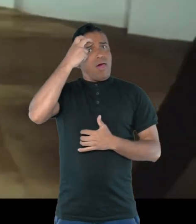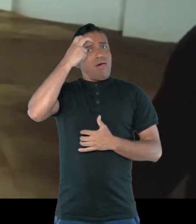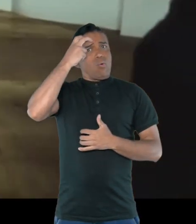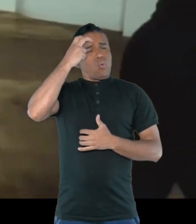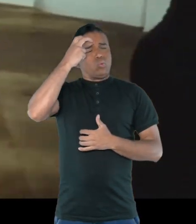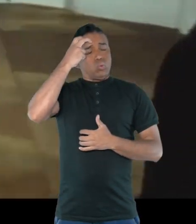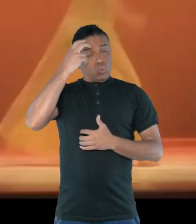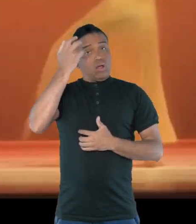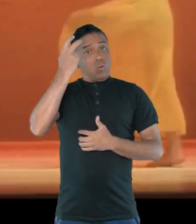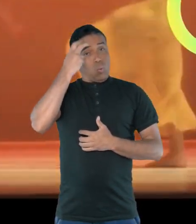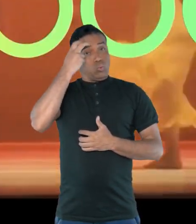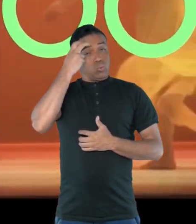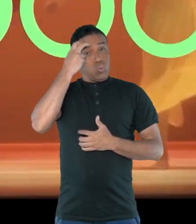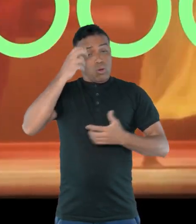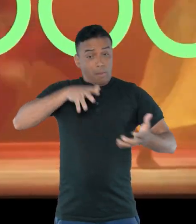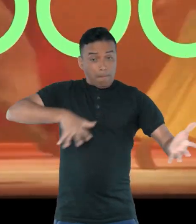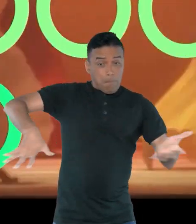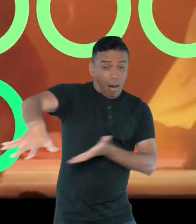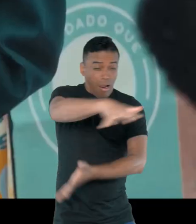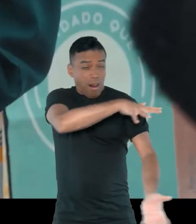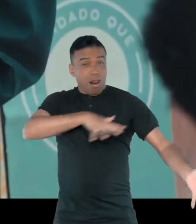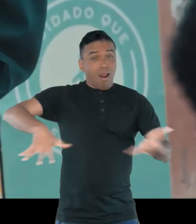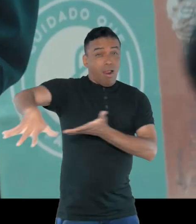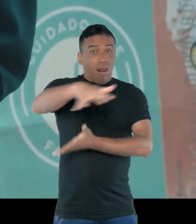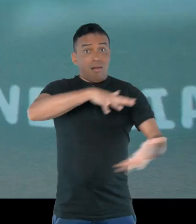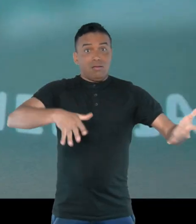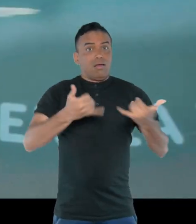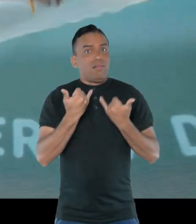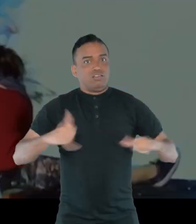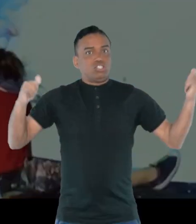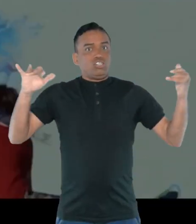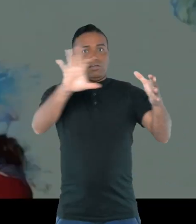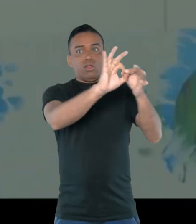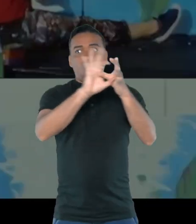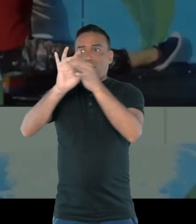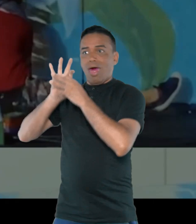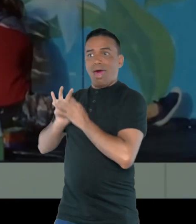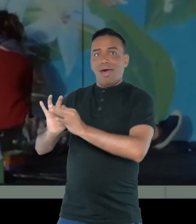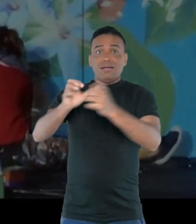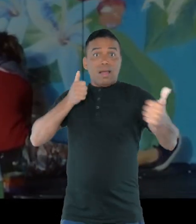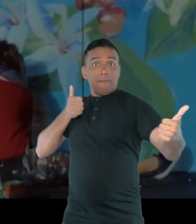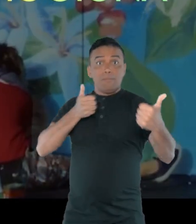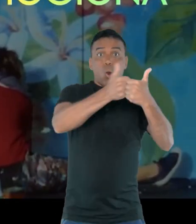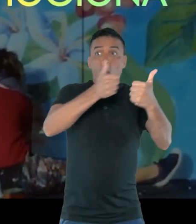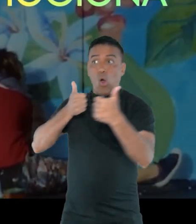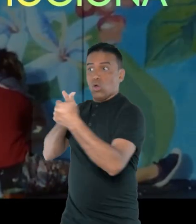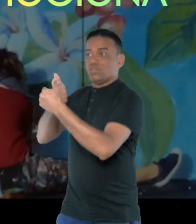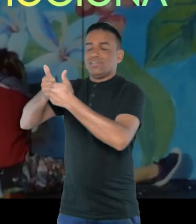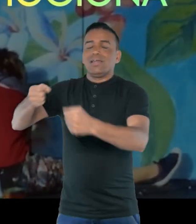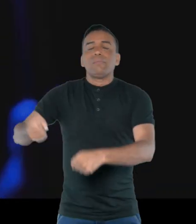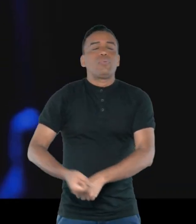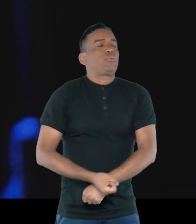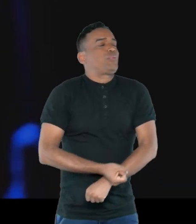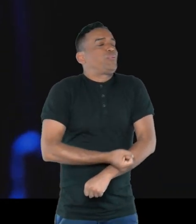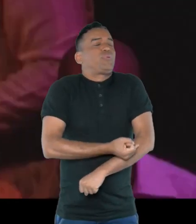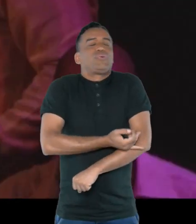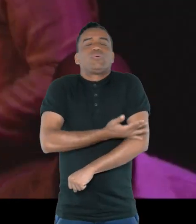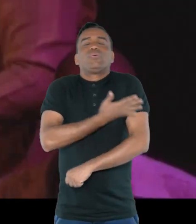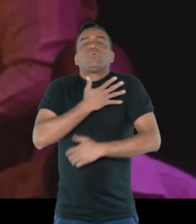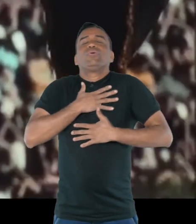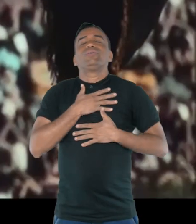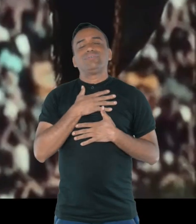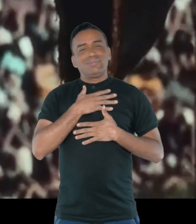energia que gera movimento, energia que conecta, aproxima, emociona,